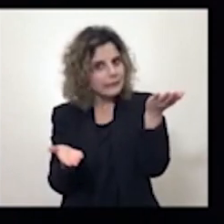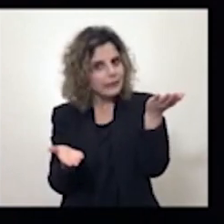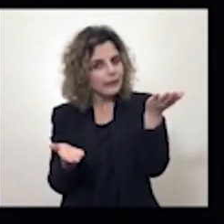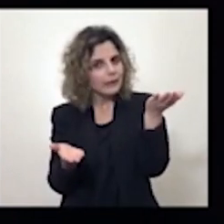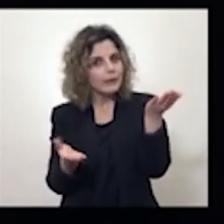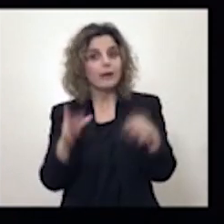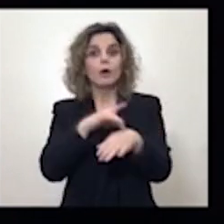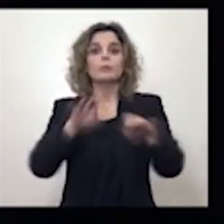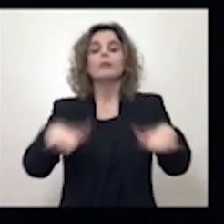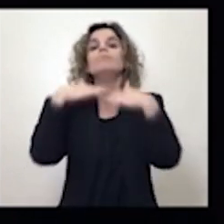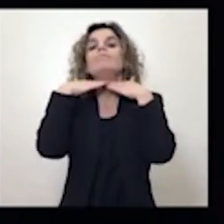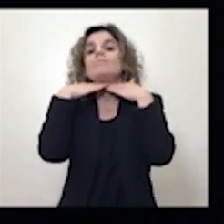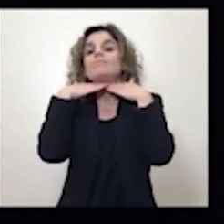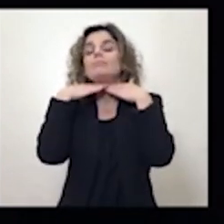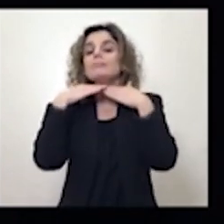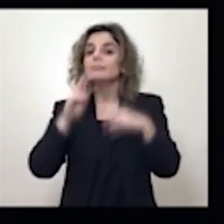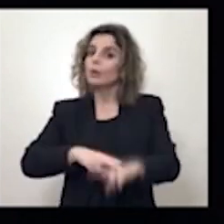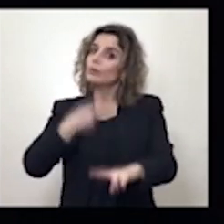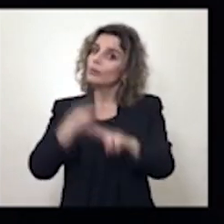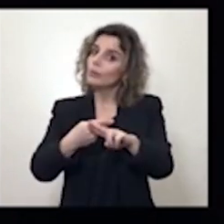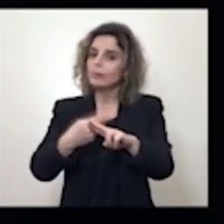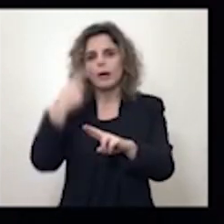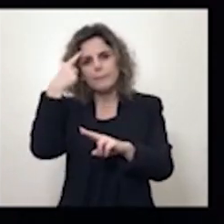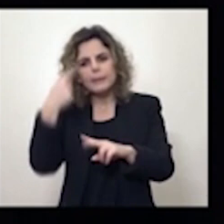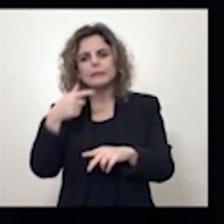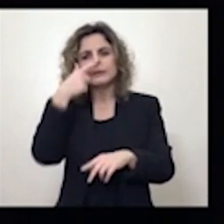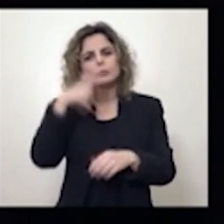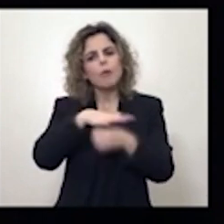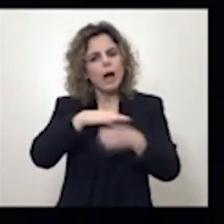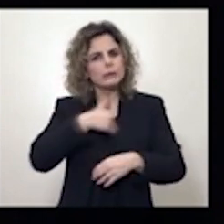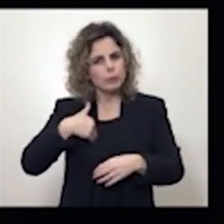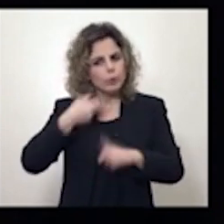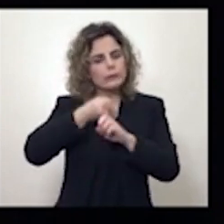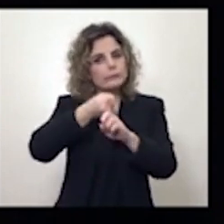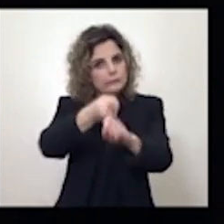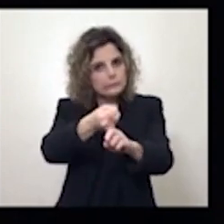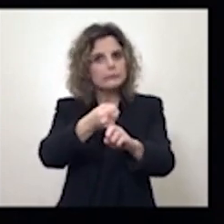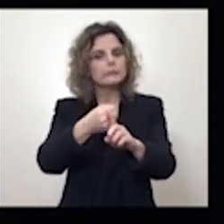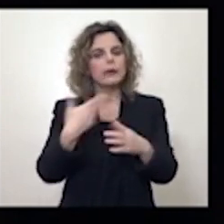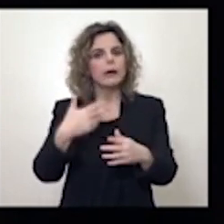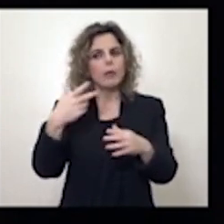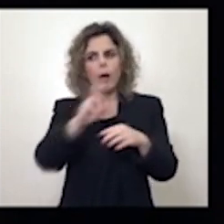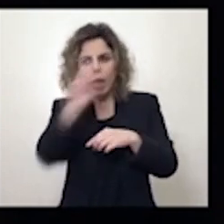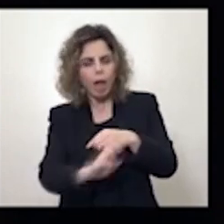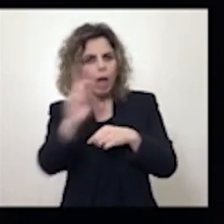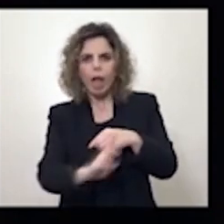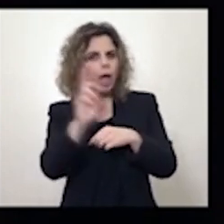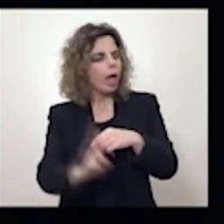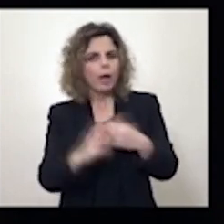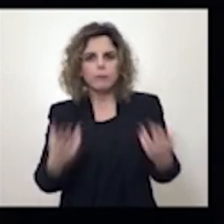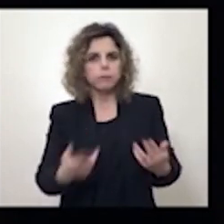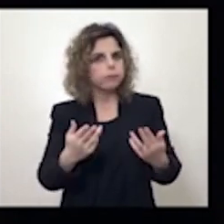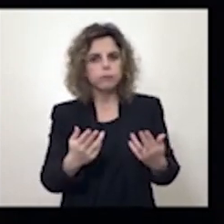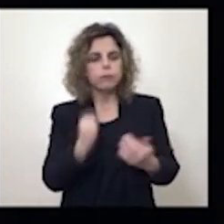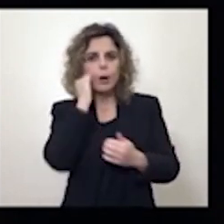dobro do indicado por intensivistas que estão no terreno a tratar do mais grave. O número de